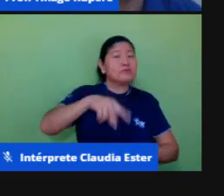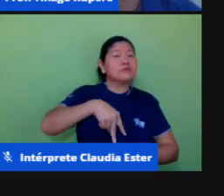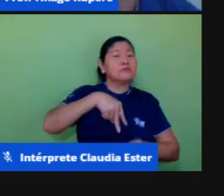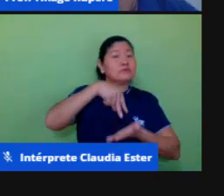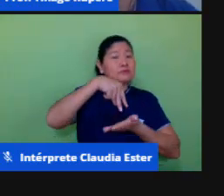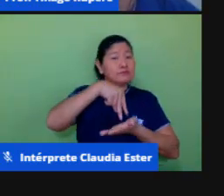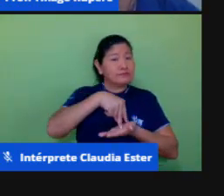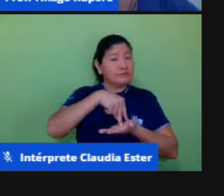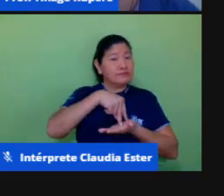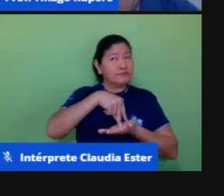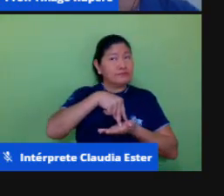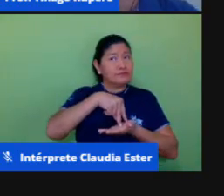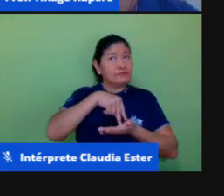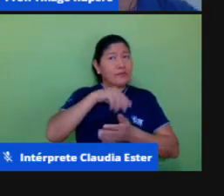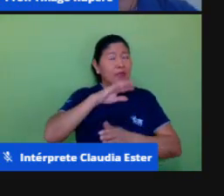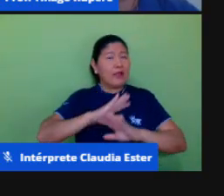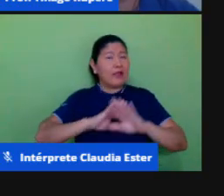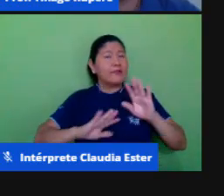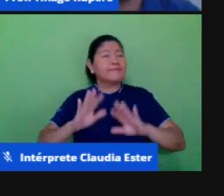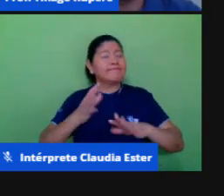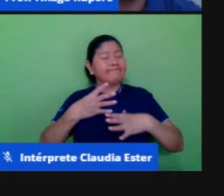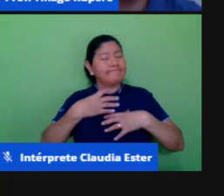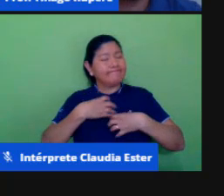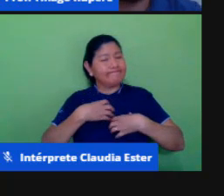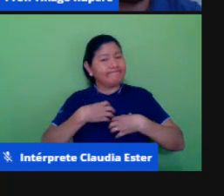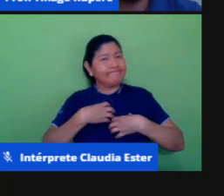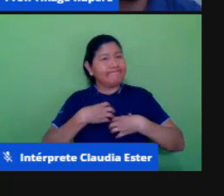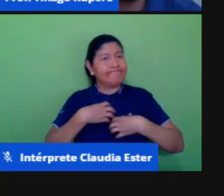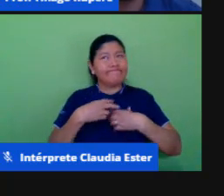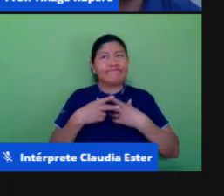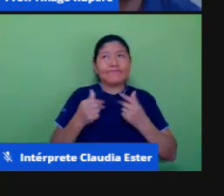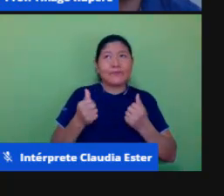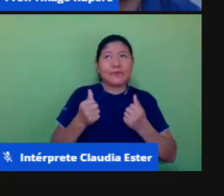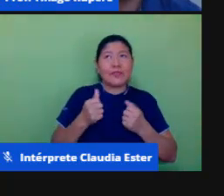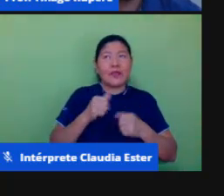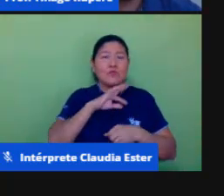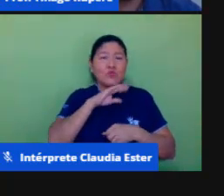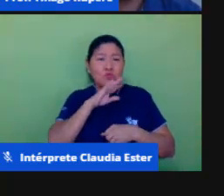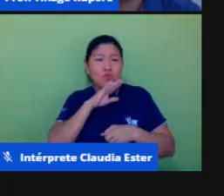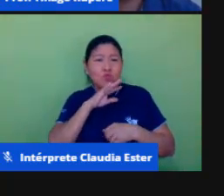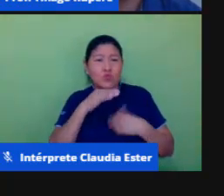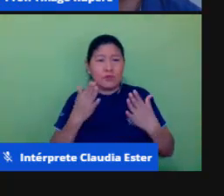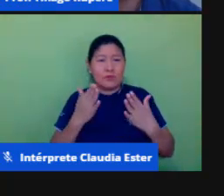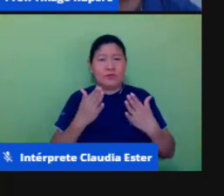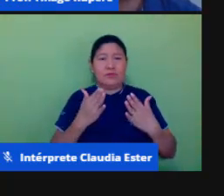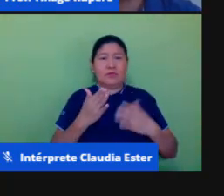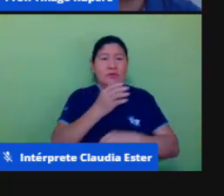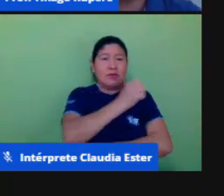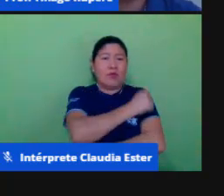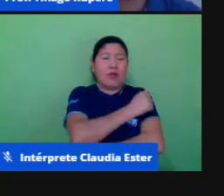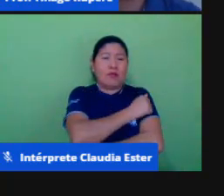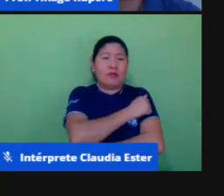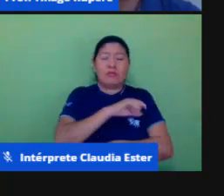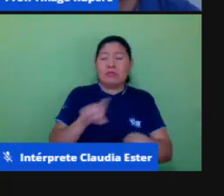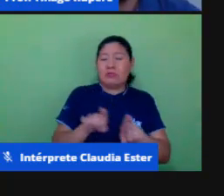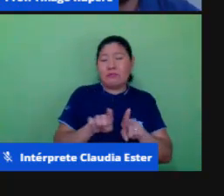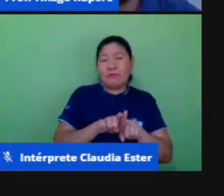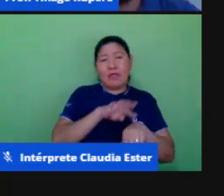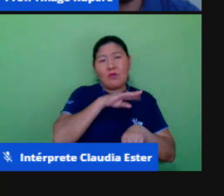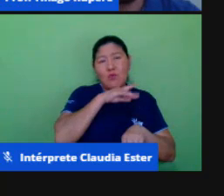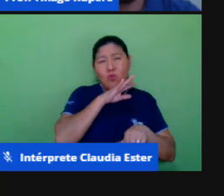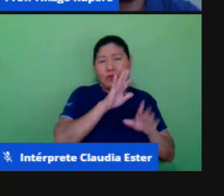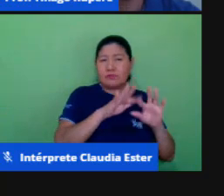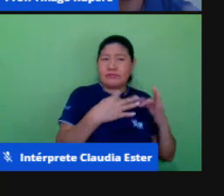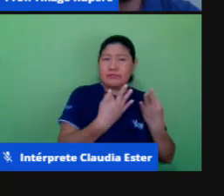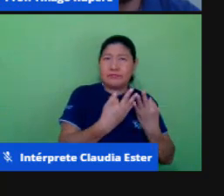na escola. Então, é importante que gestores, coordenadores, estejam atentos a isso aí, porque é um movimento de